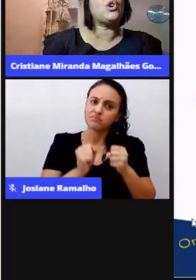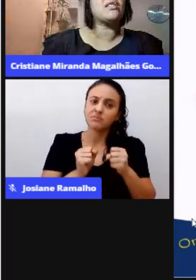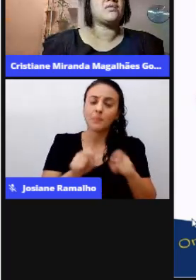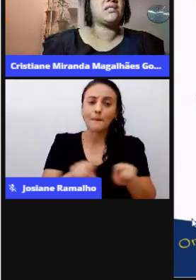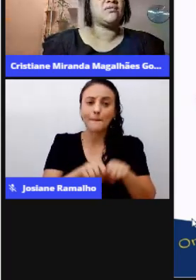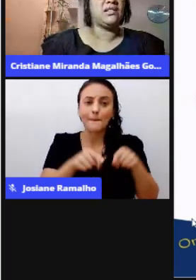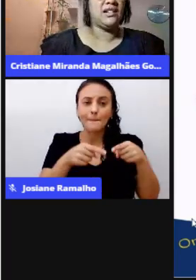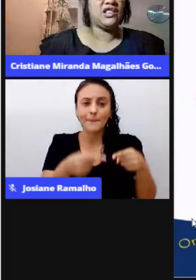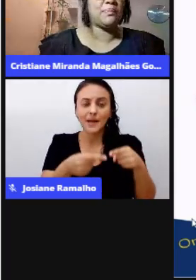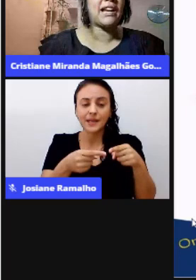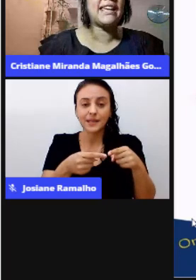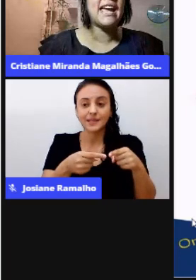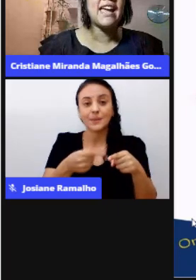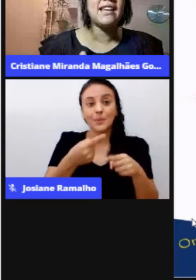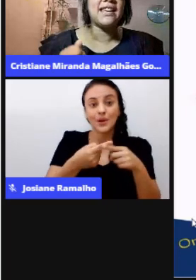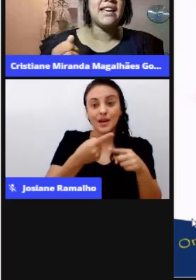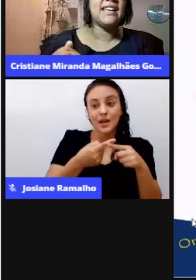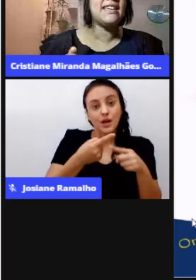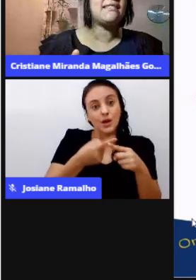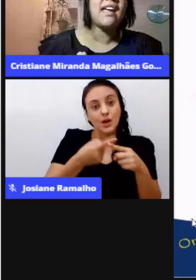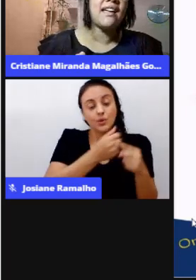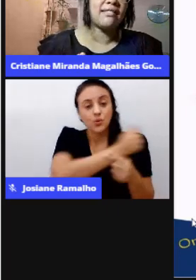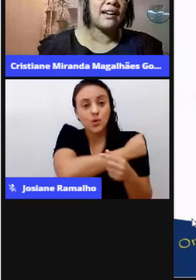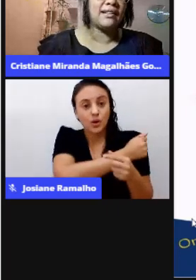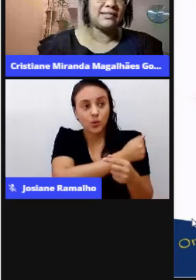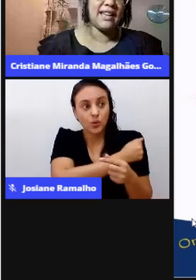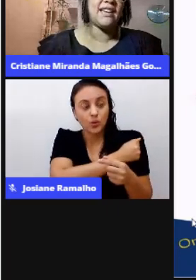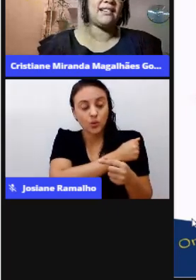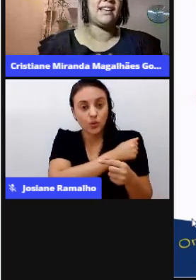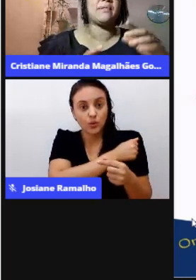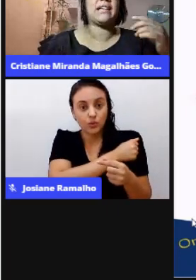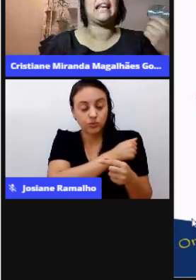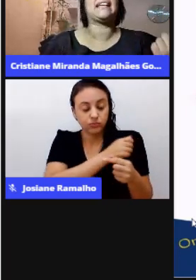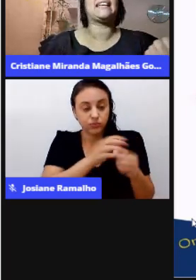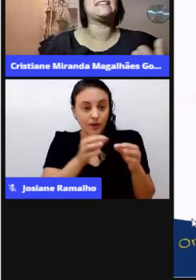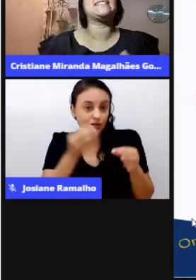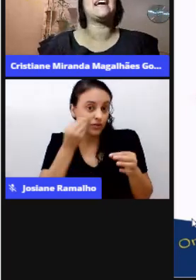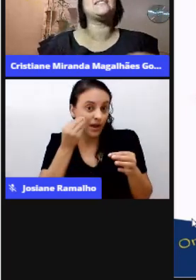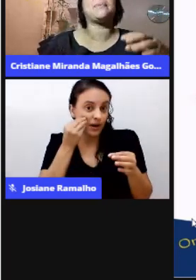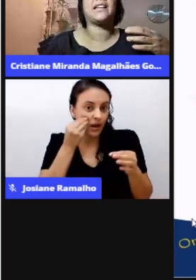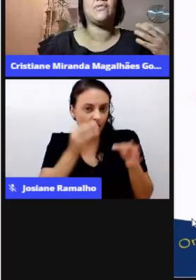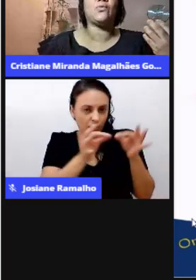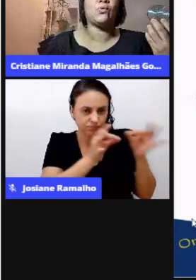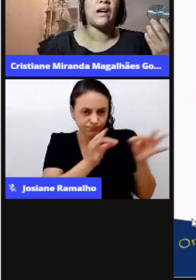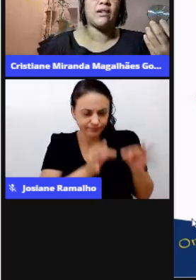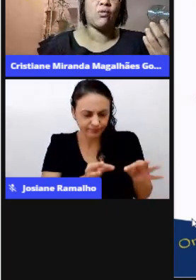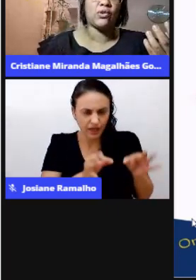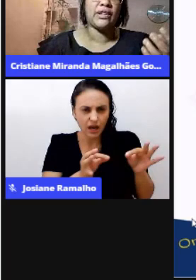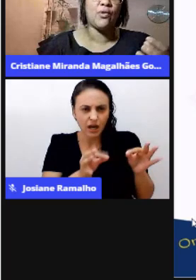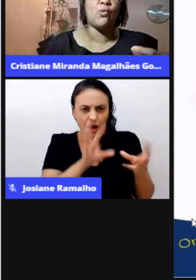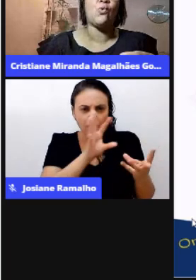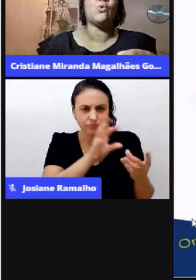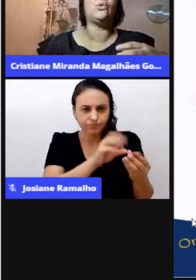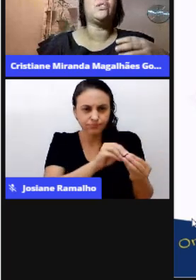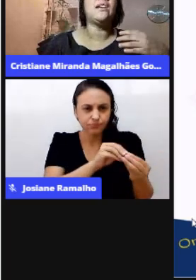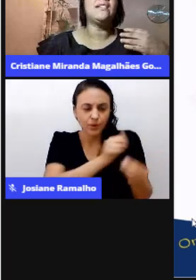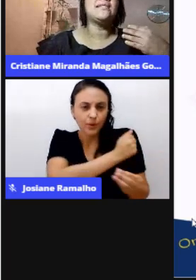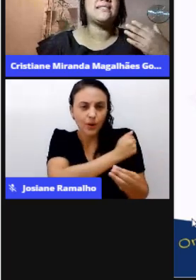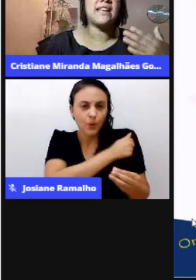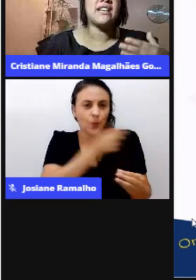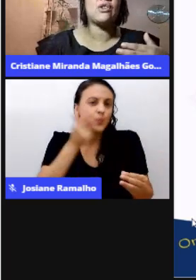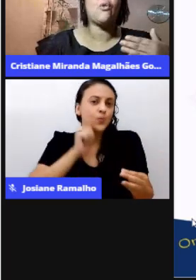para o nosso estudante, para que ele entenda, né? Lembra que lá naquele slide, para que o